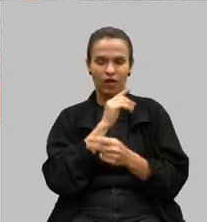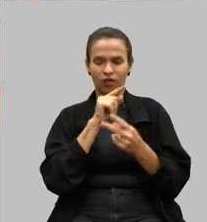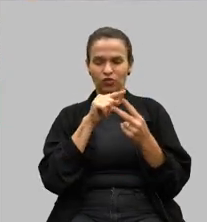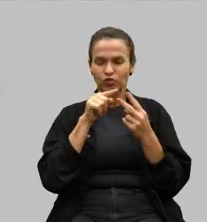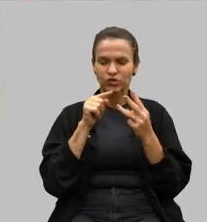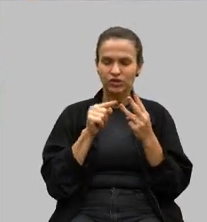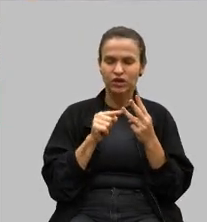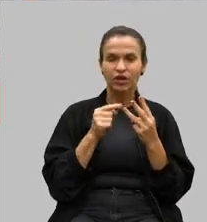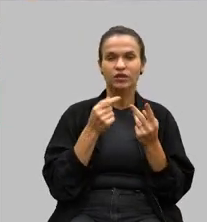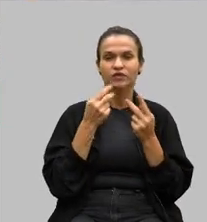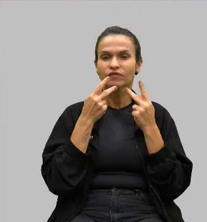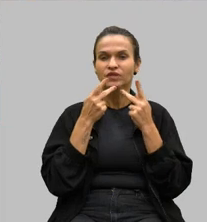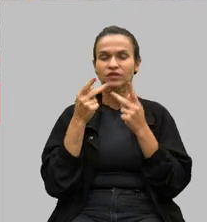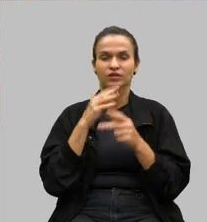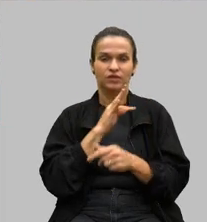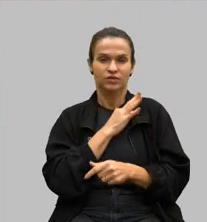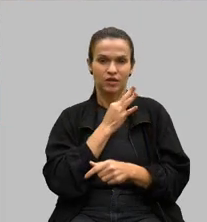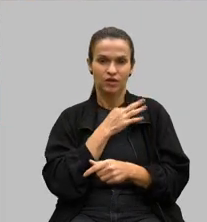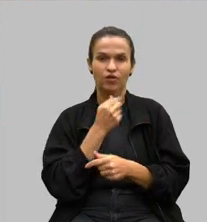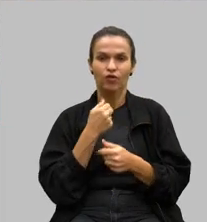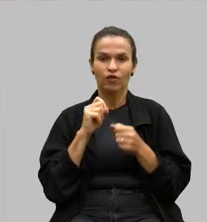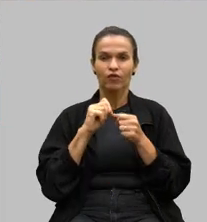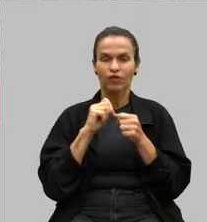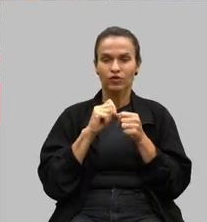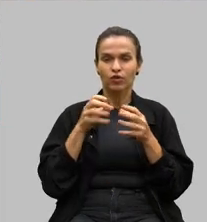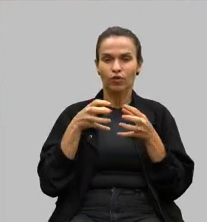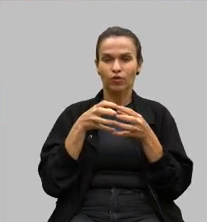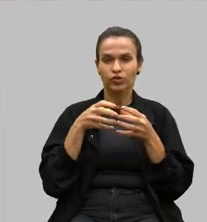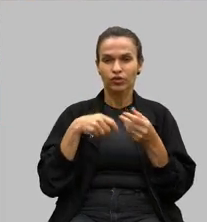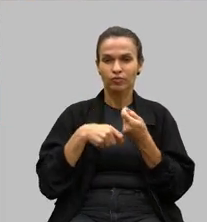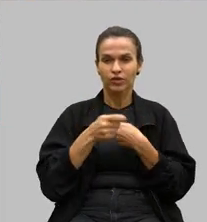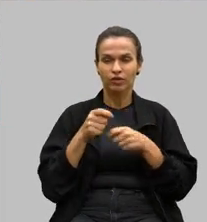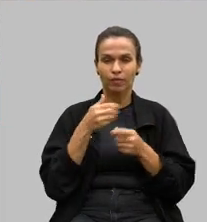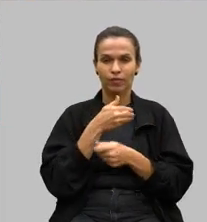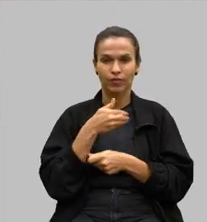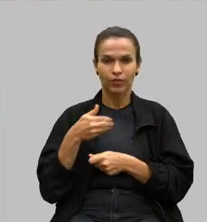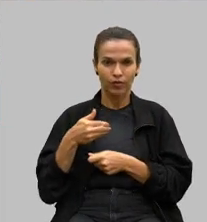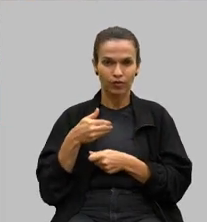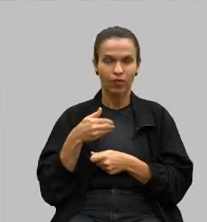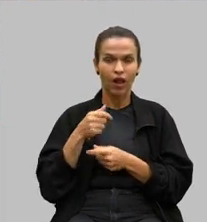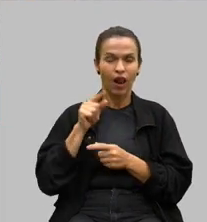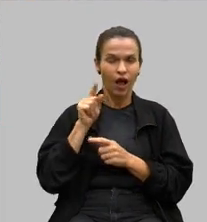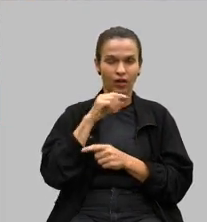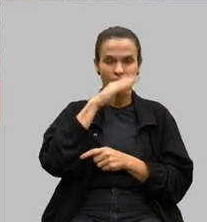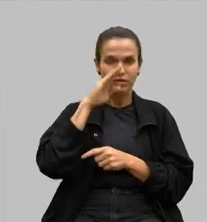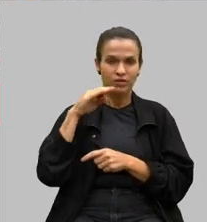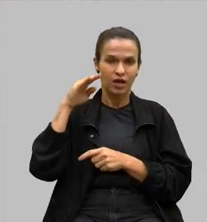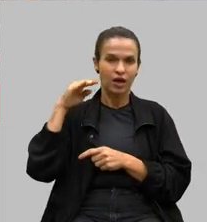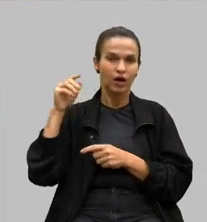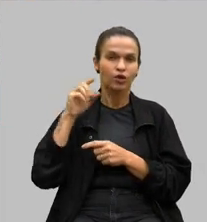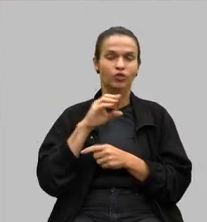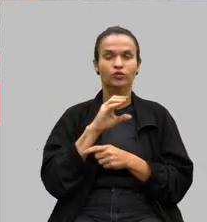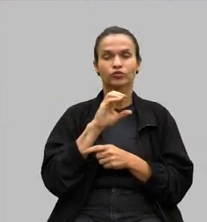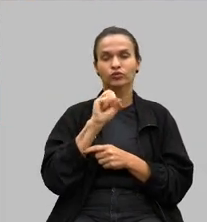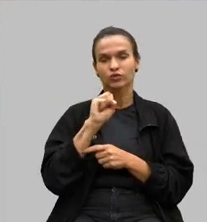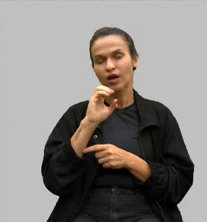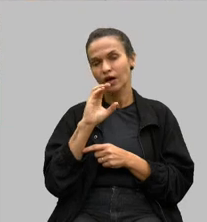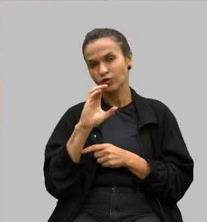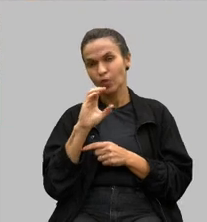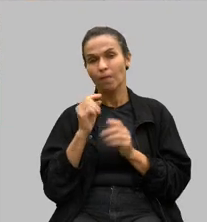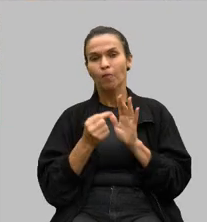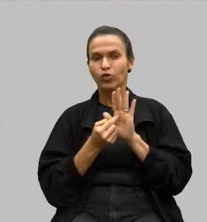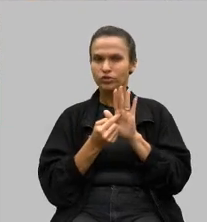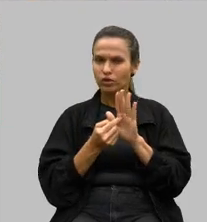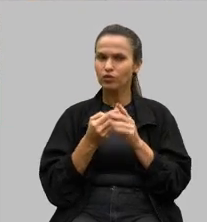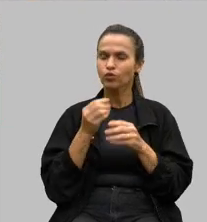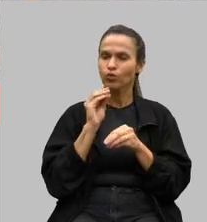visitas técnicas que eu realizei pela comissão de administração pública a Serra do Curral demonstrando a necessidade da proteção